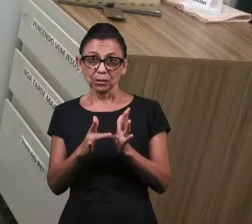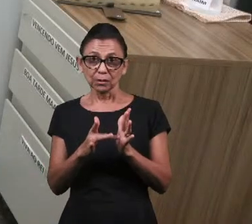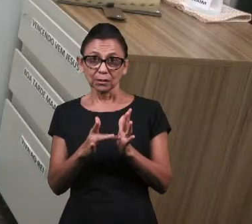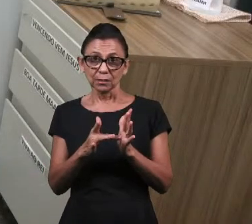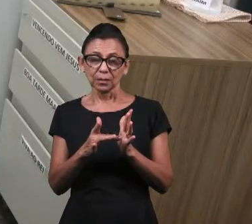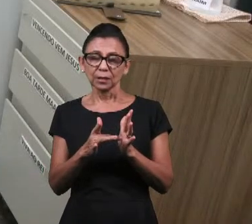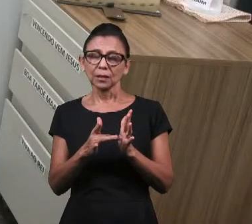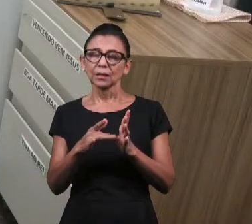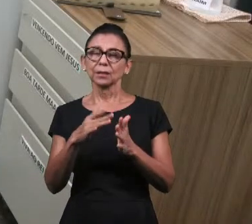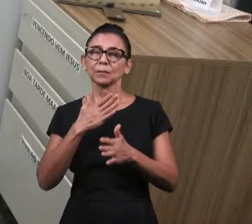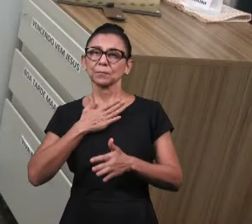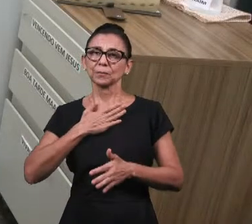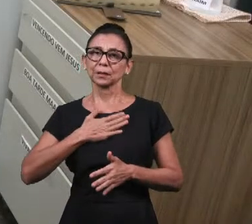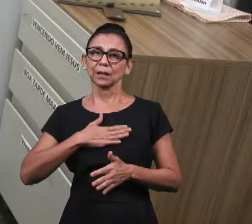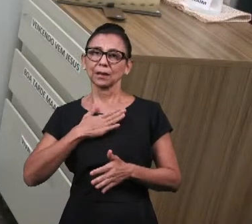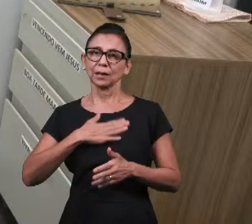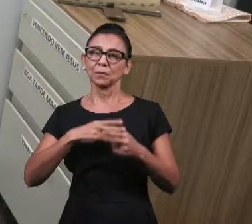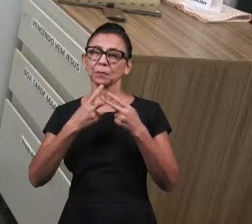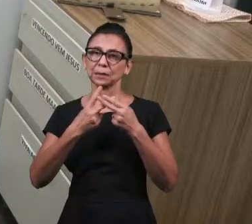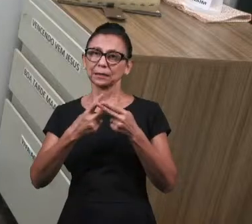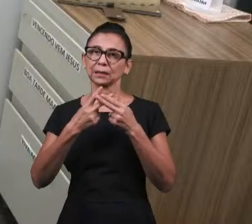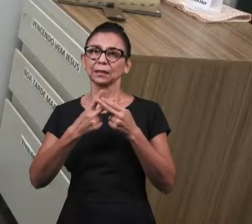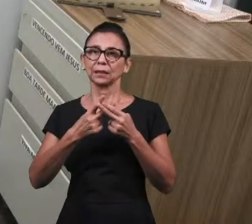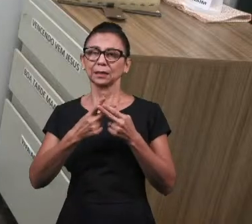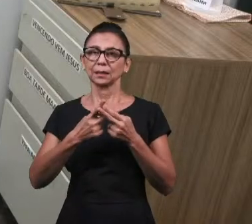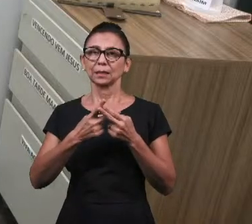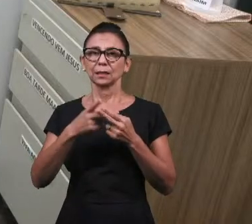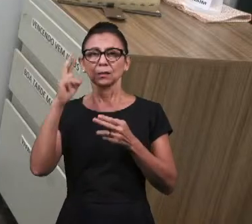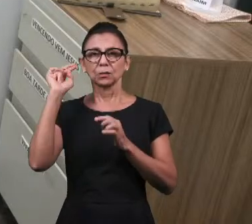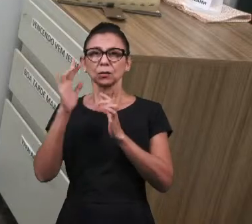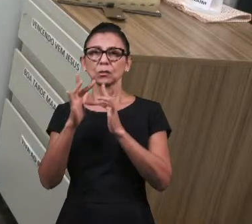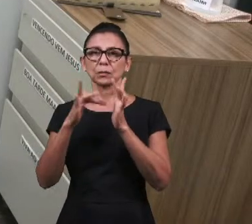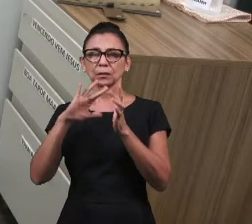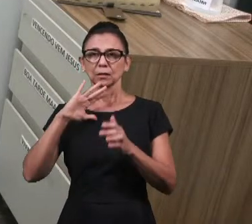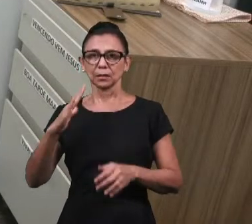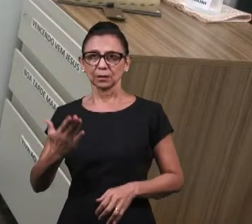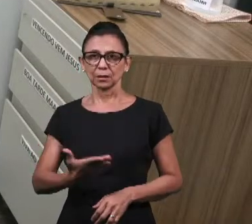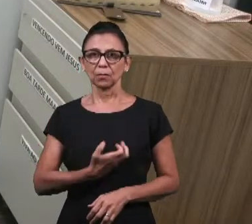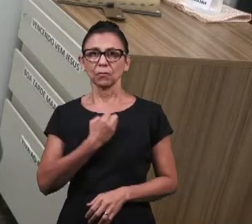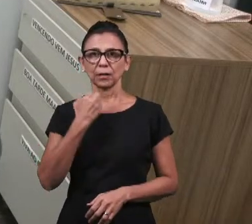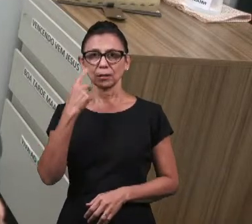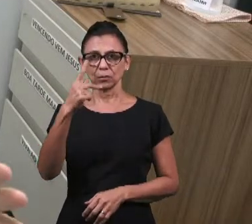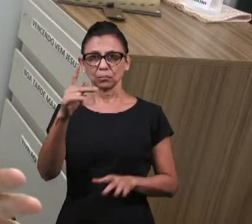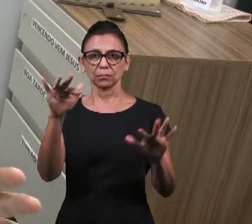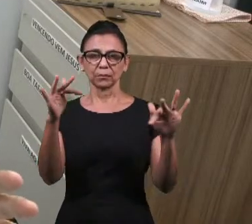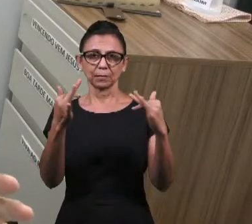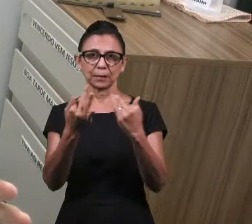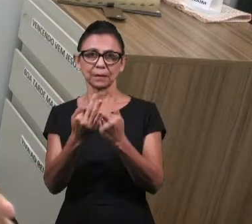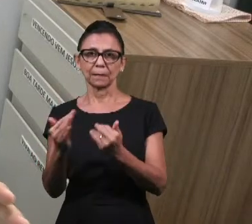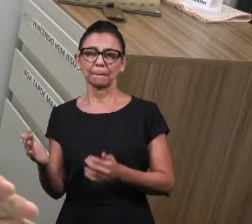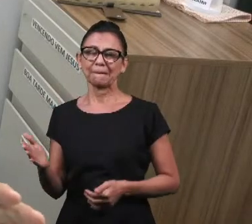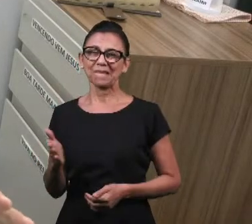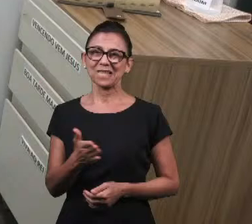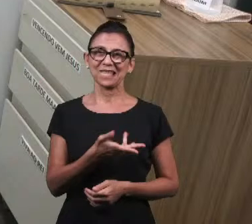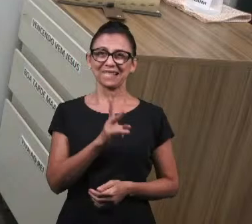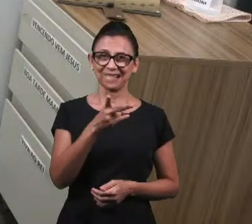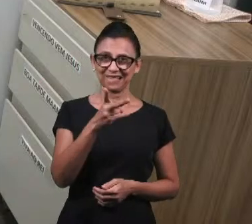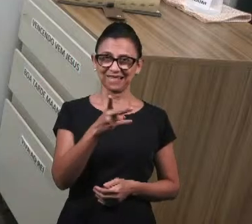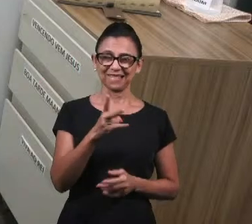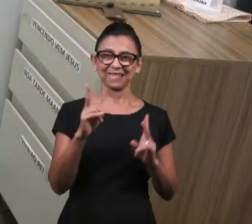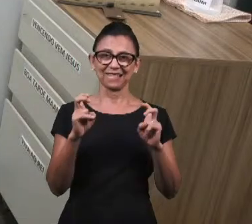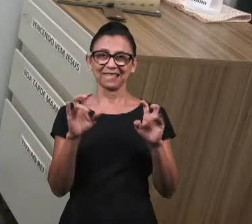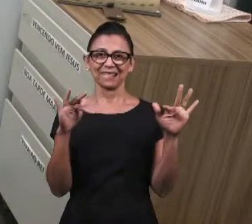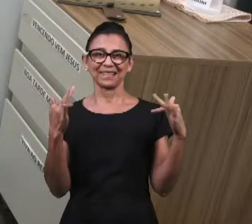ela é profética, né? Estamos debaixo das promessas de Deus. Aleluia. Bom, vamos continuar falando de família. Daqui a pouco,